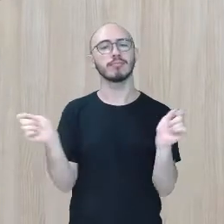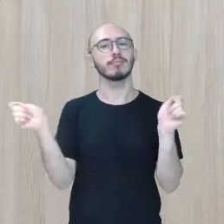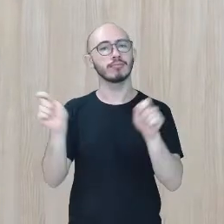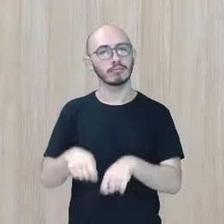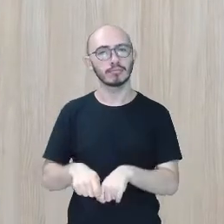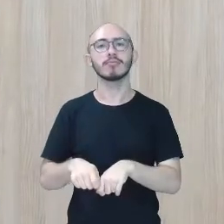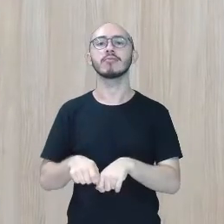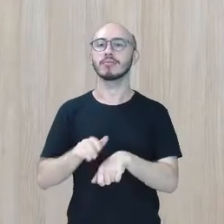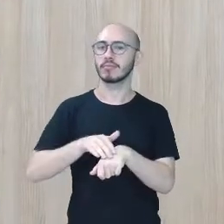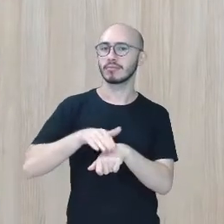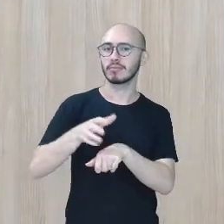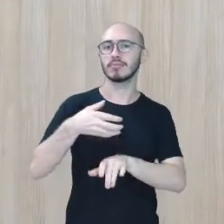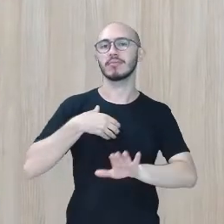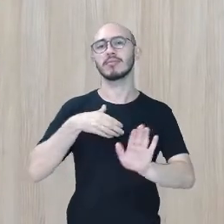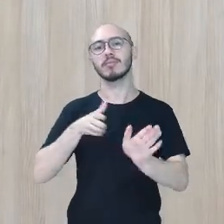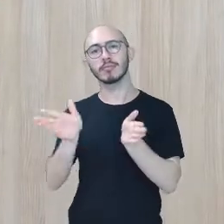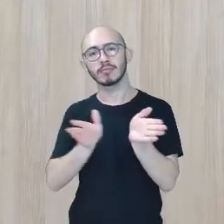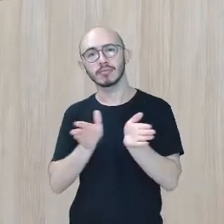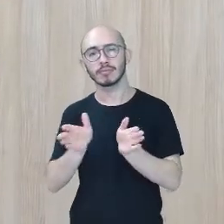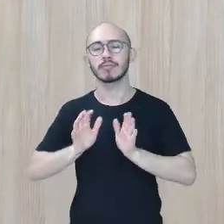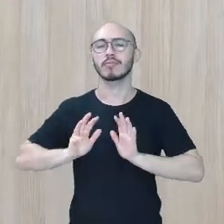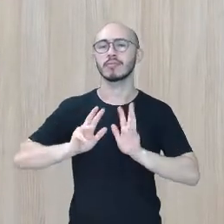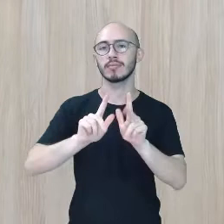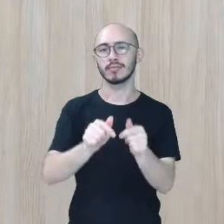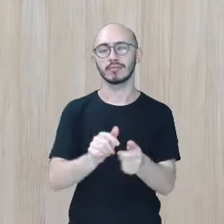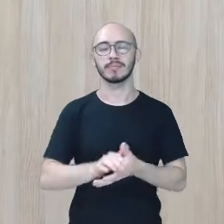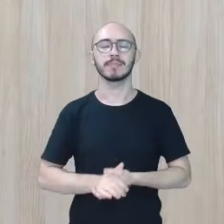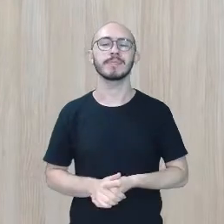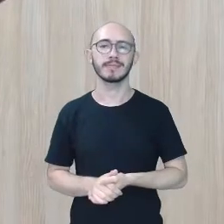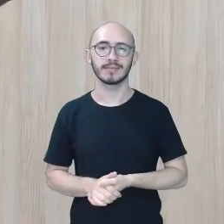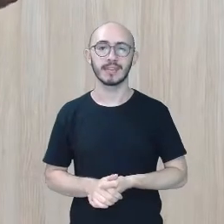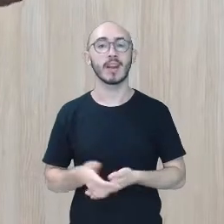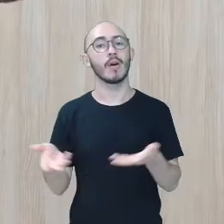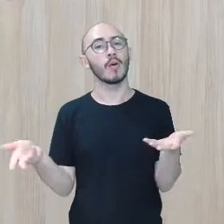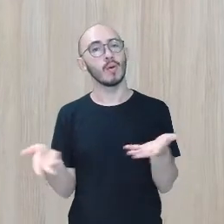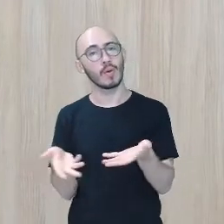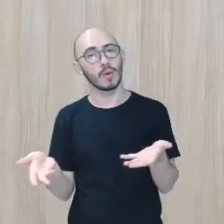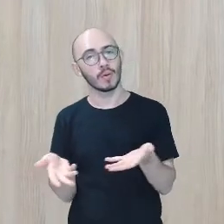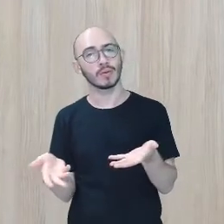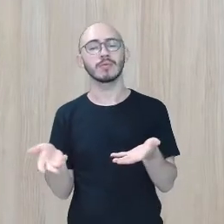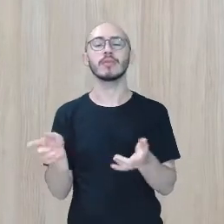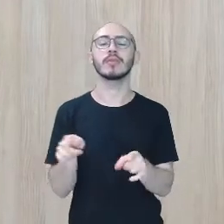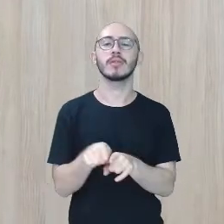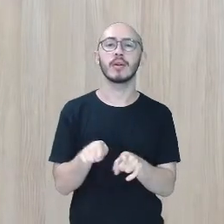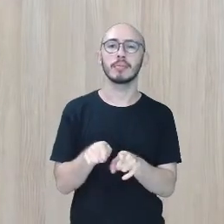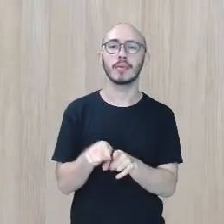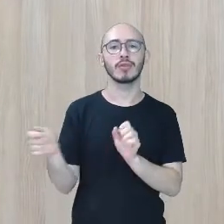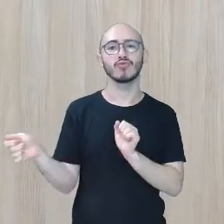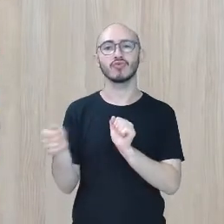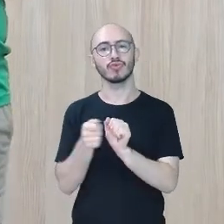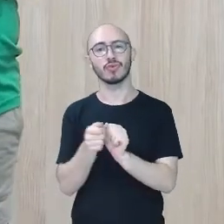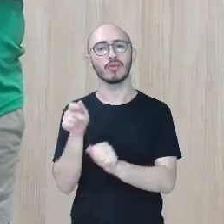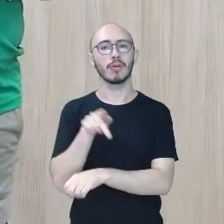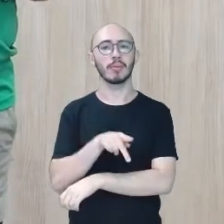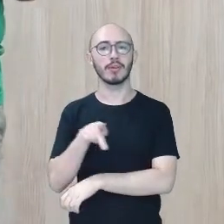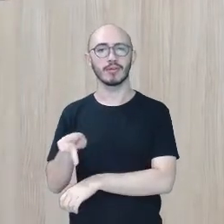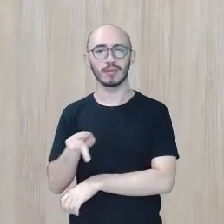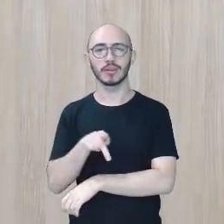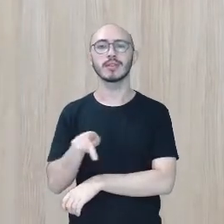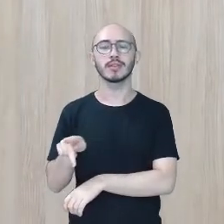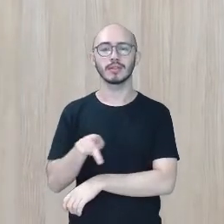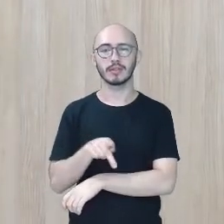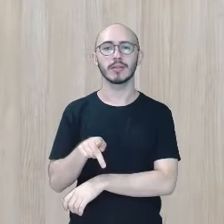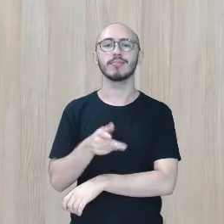tornem mais acessíveis, né, para todos e todas. Hoje, nós contamos aqui com a ajuda do nosso colega,